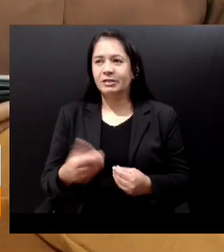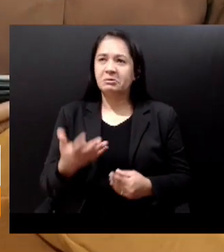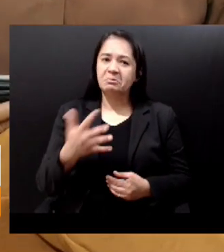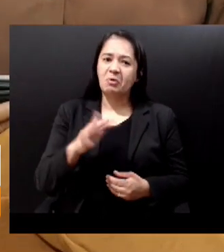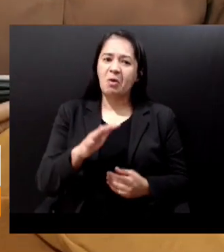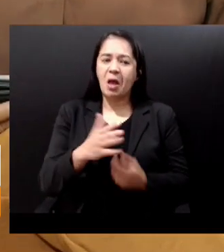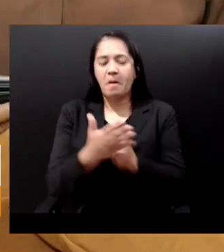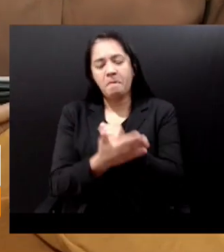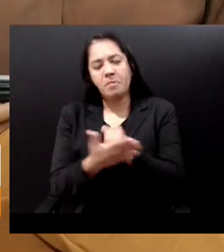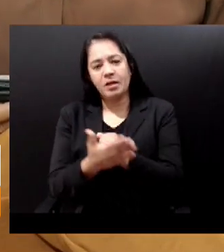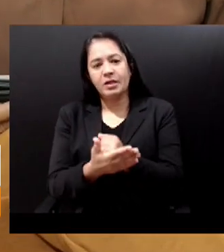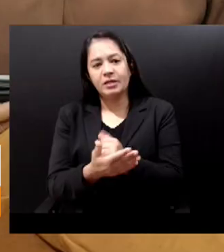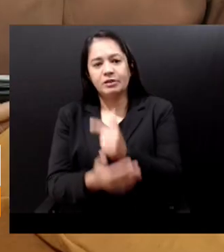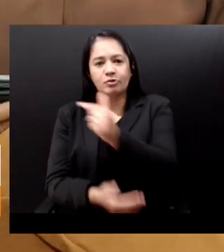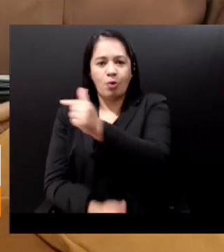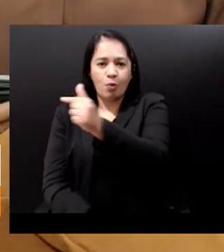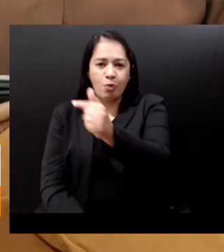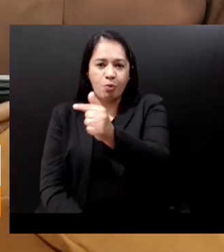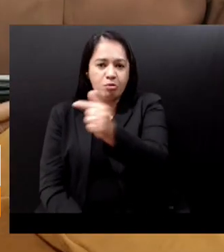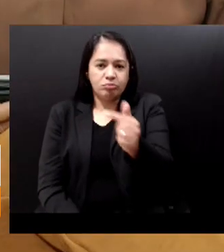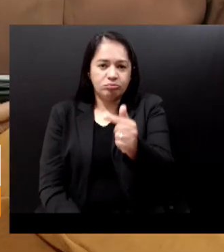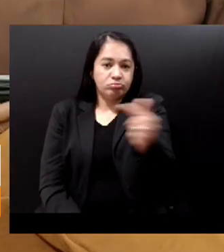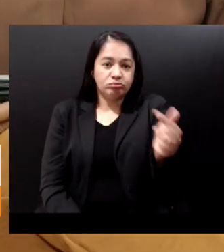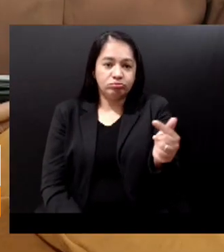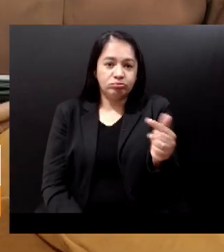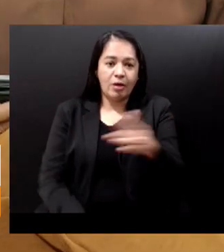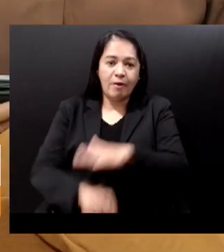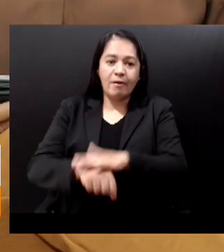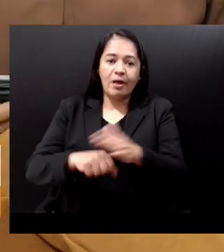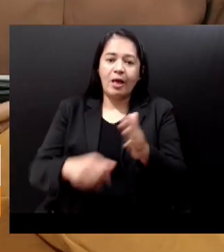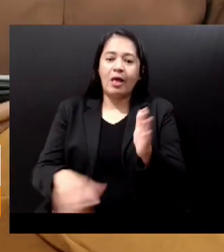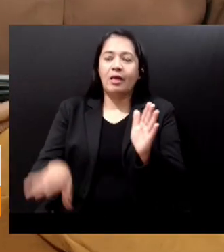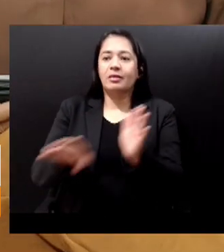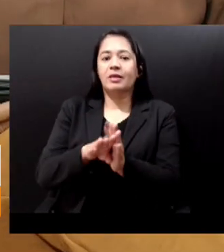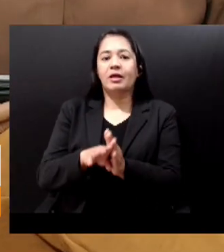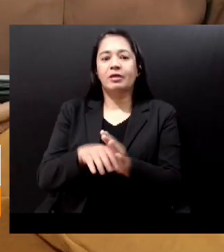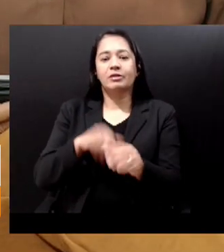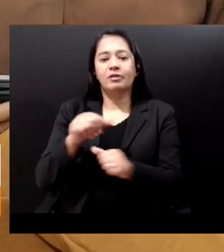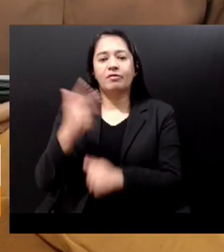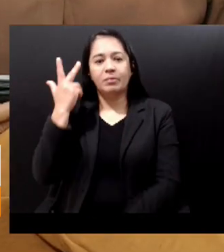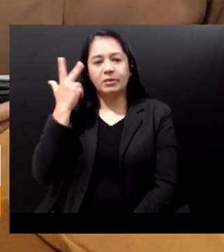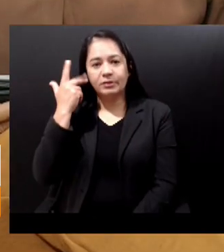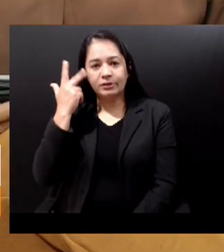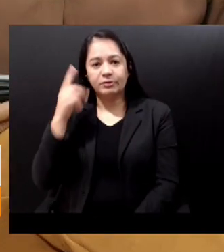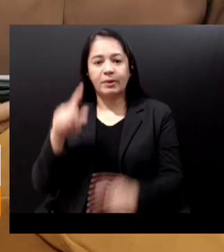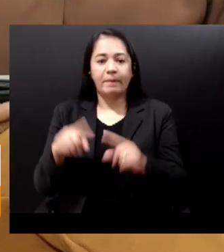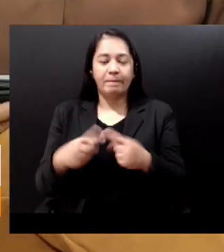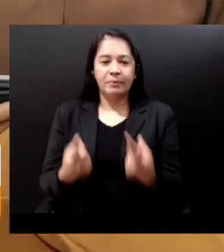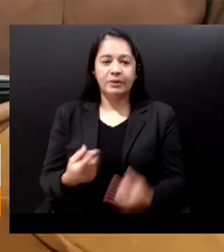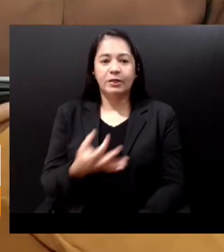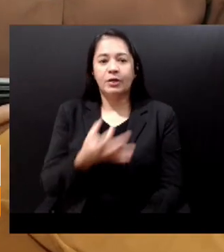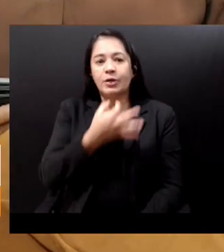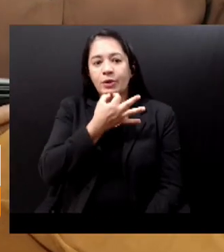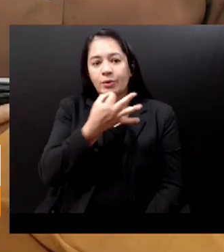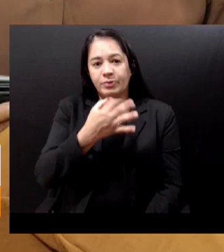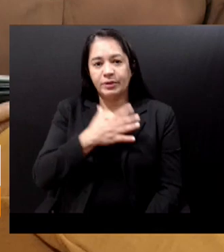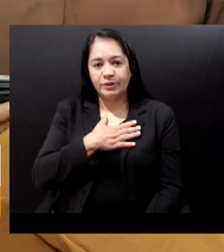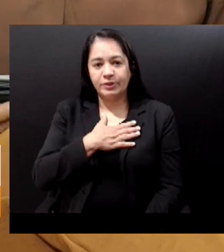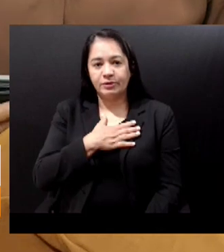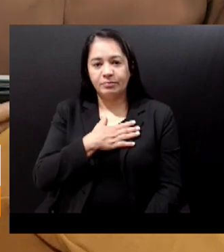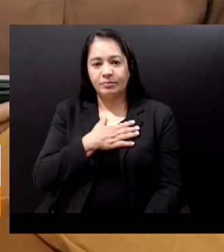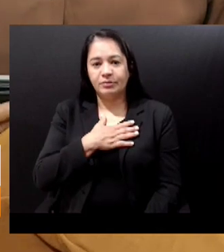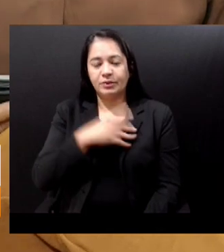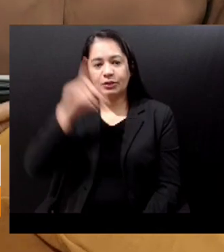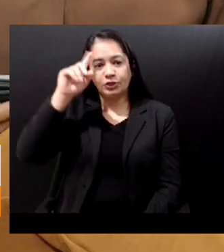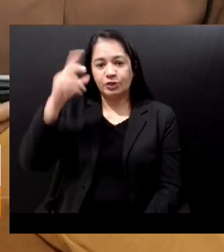semanas fazendo uma atividade até que Uhum. aquilo se torne natural. Mas assim, na minha opinião, 21 dias seria muito pouco para um hábito